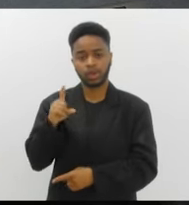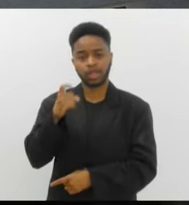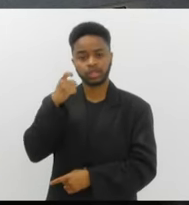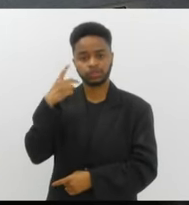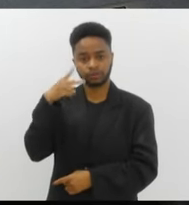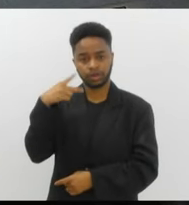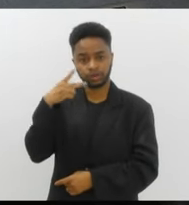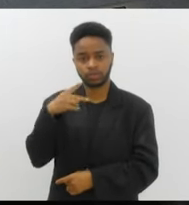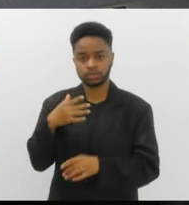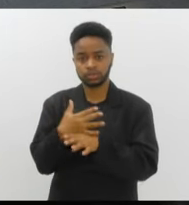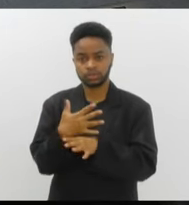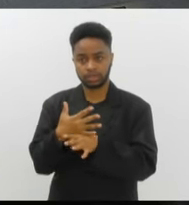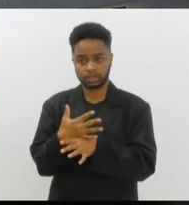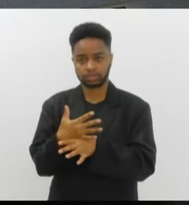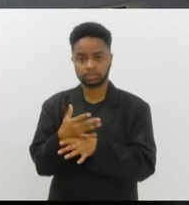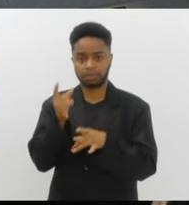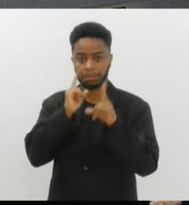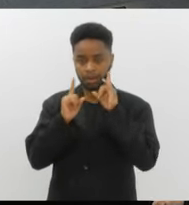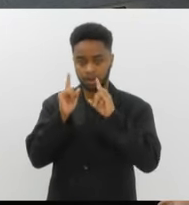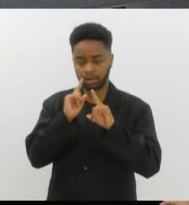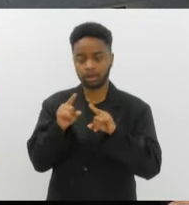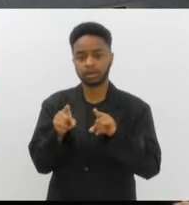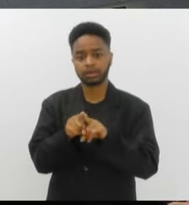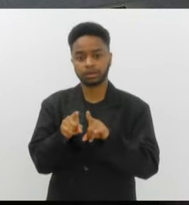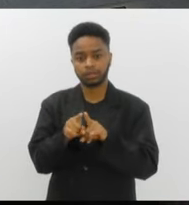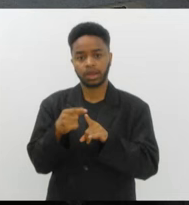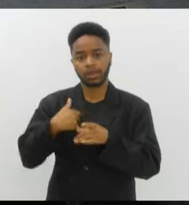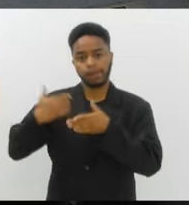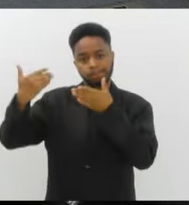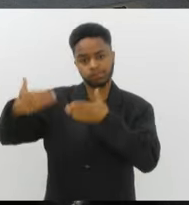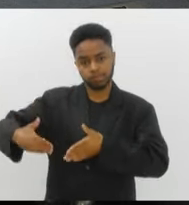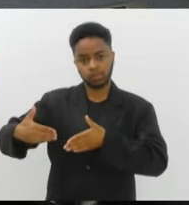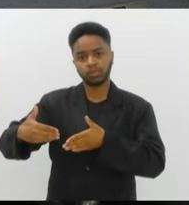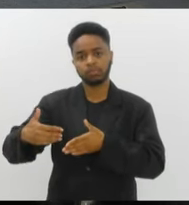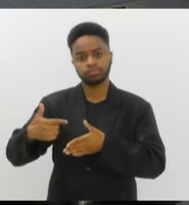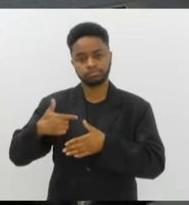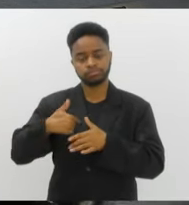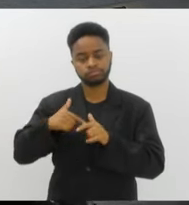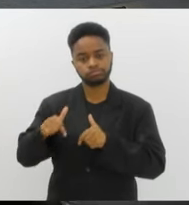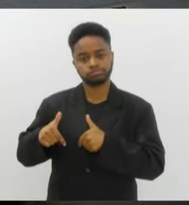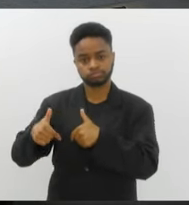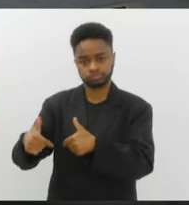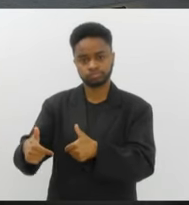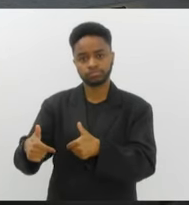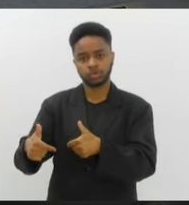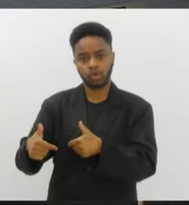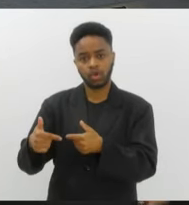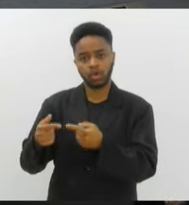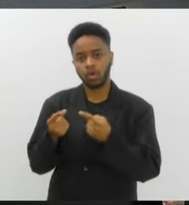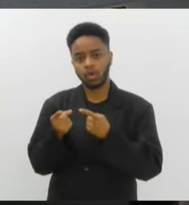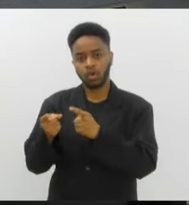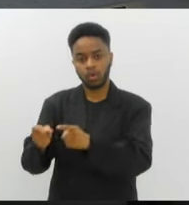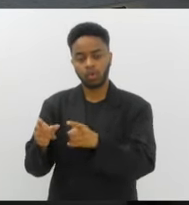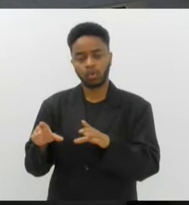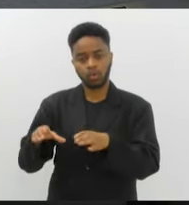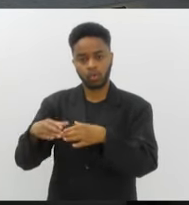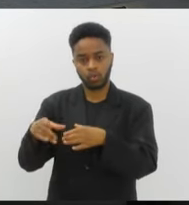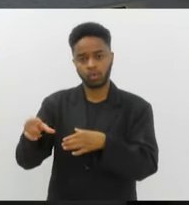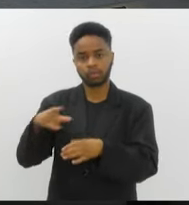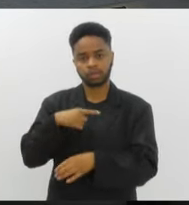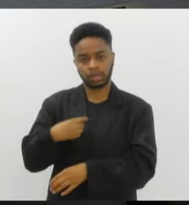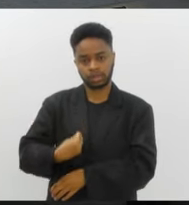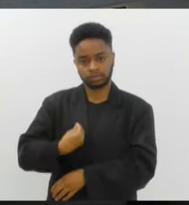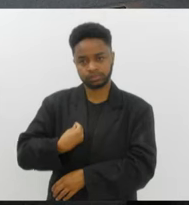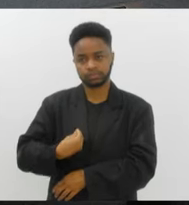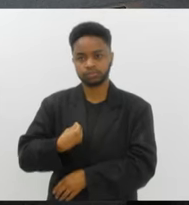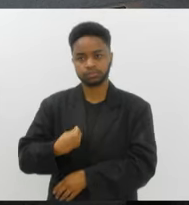cidade de Maricá, né? Combati o bom combate, combato o bom combate contra aquela quadrilha que lá está instalada, que é a